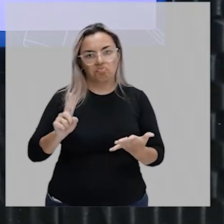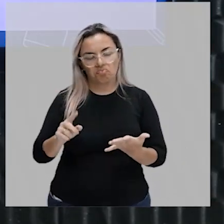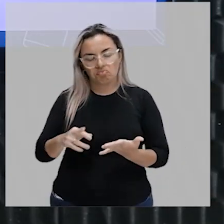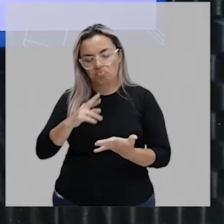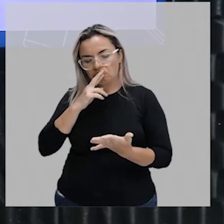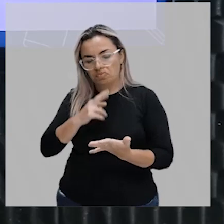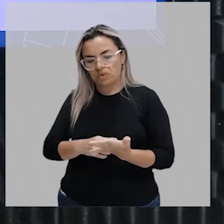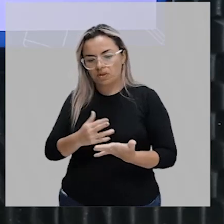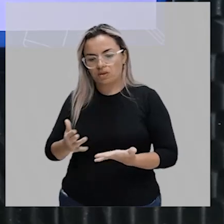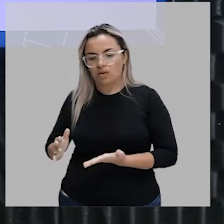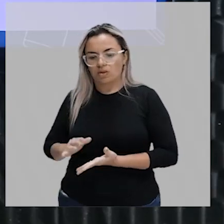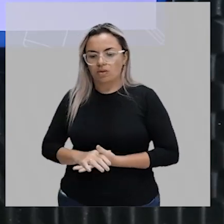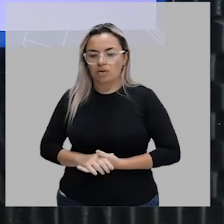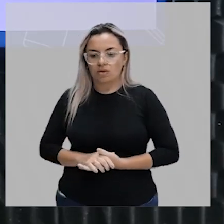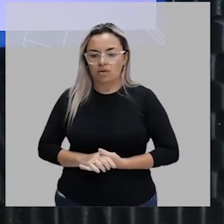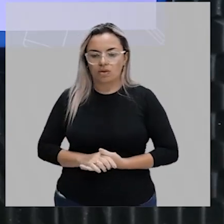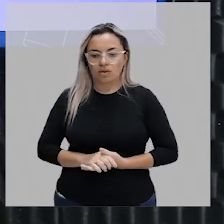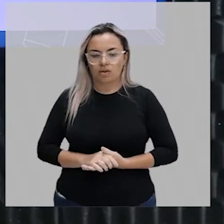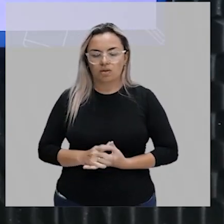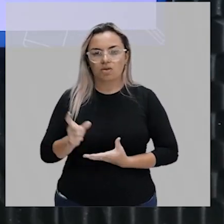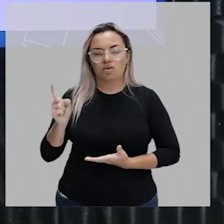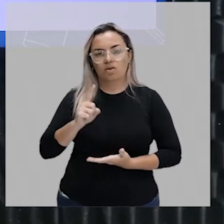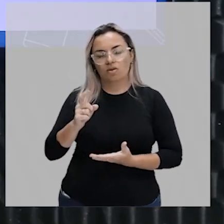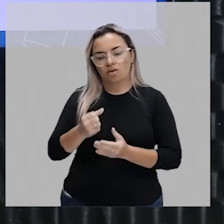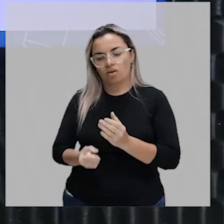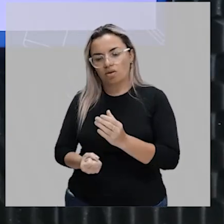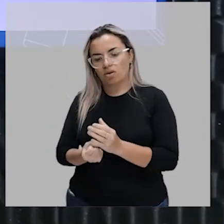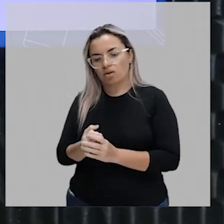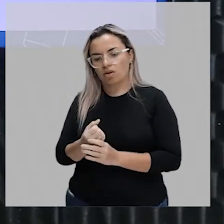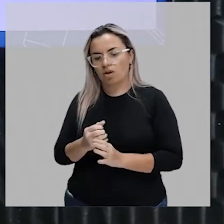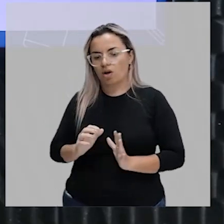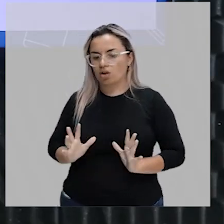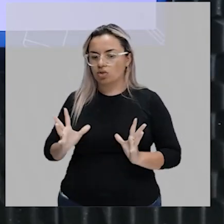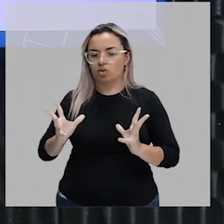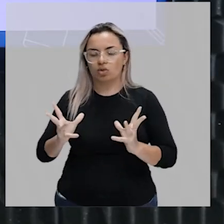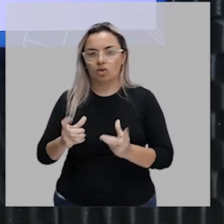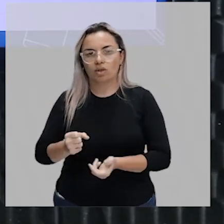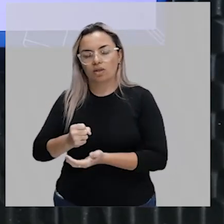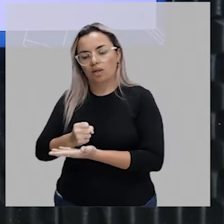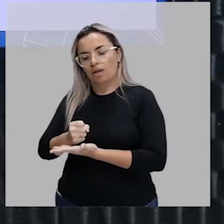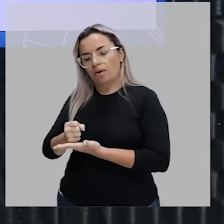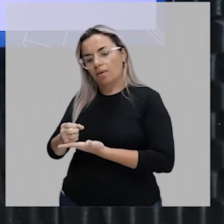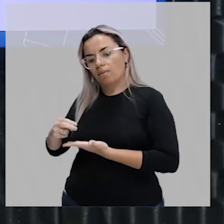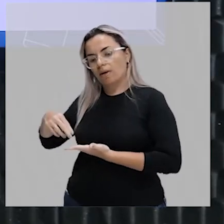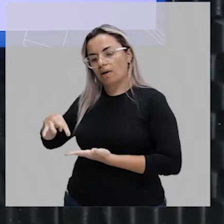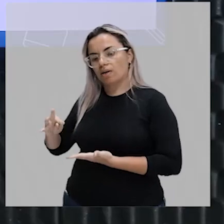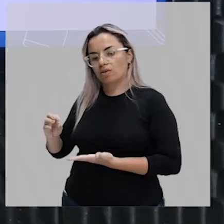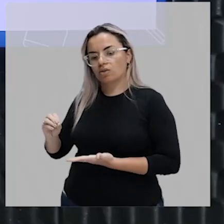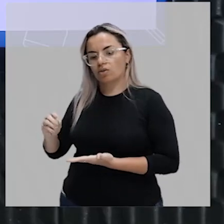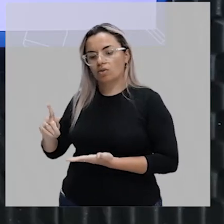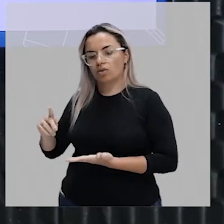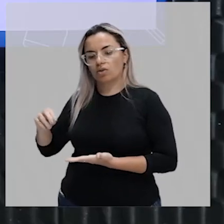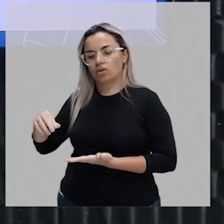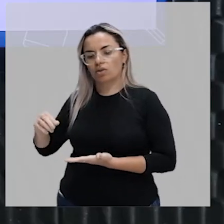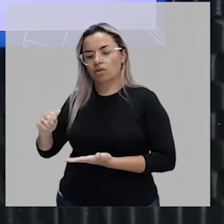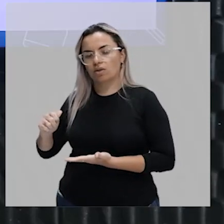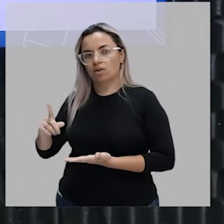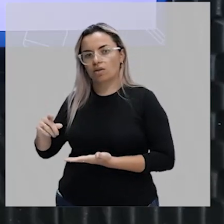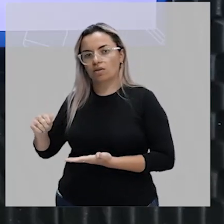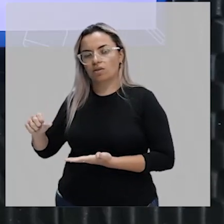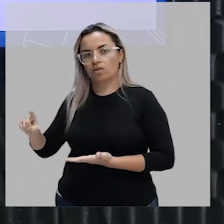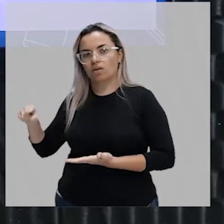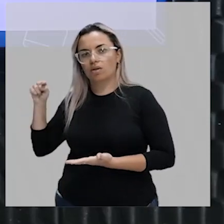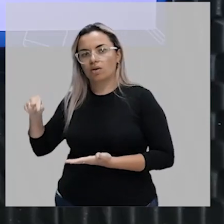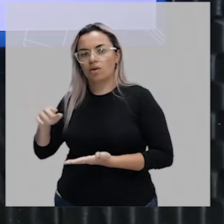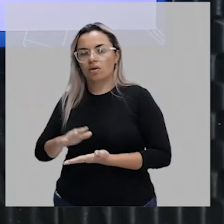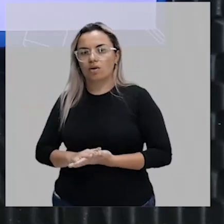tá? Não foram formadas todas as bases nitrogenadas. Quais são as bases nitrogenadas que estão presentes no